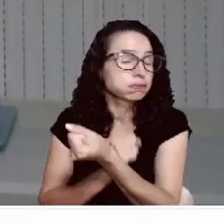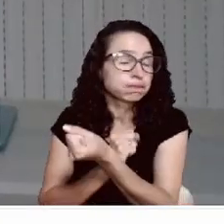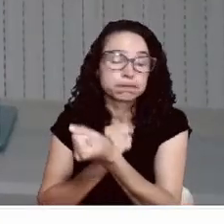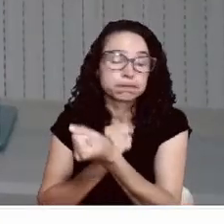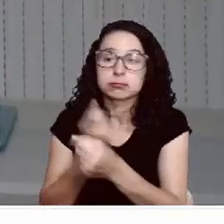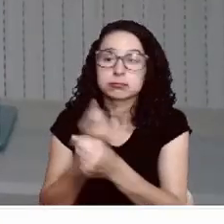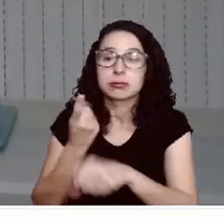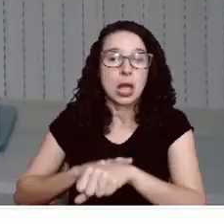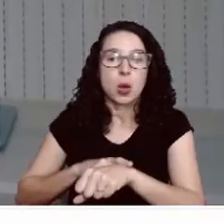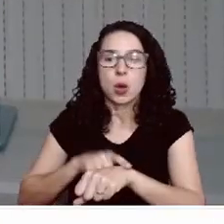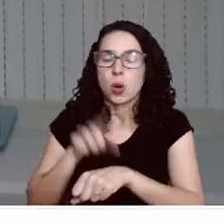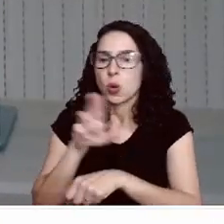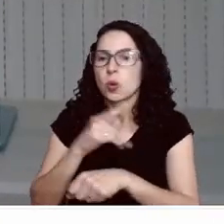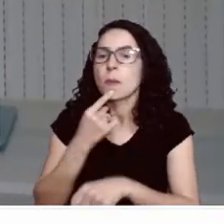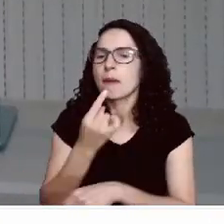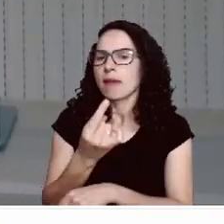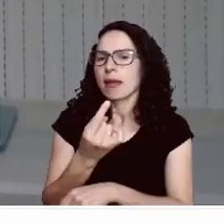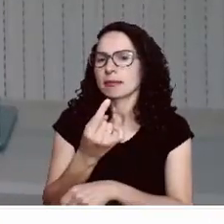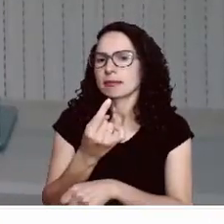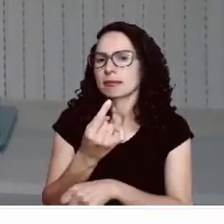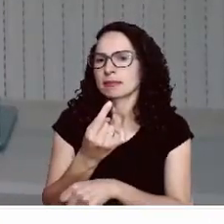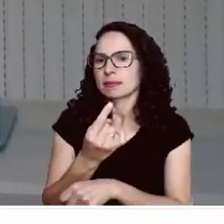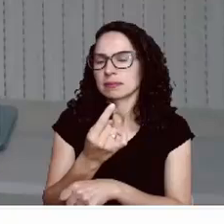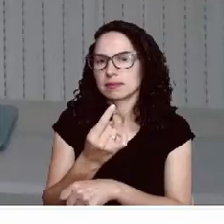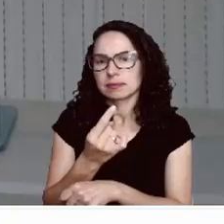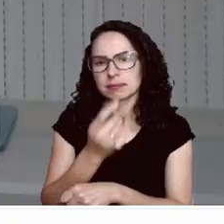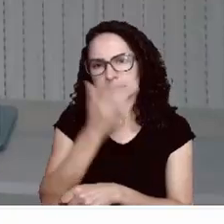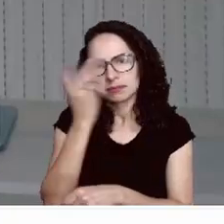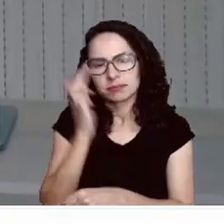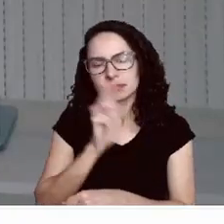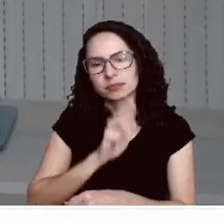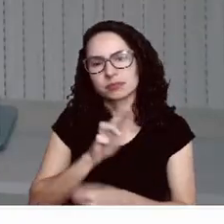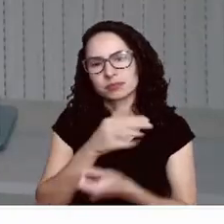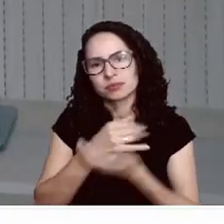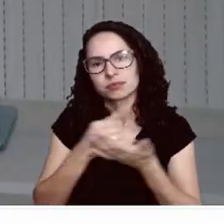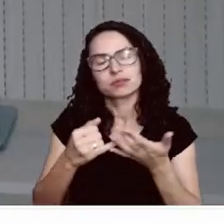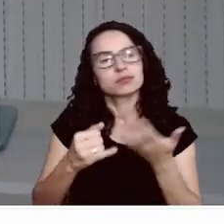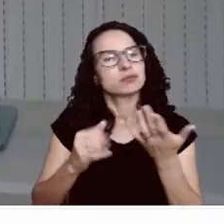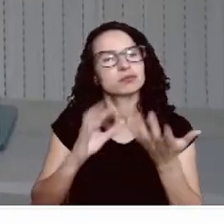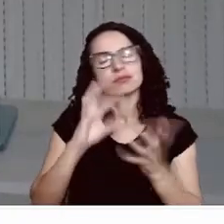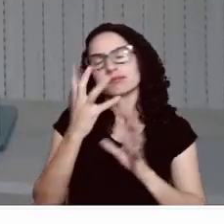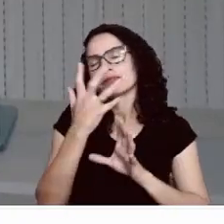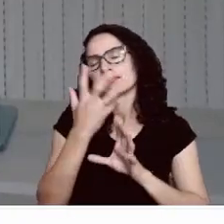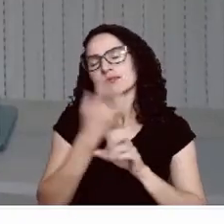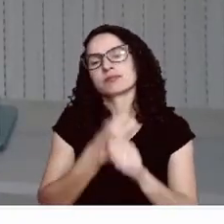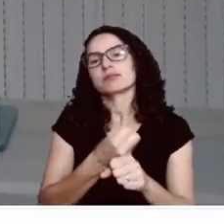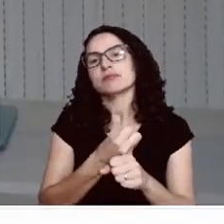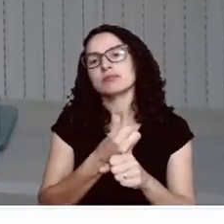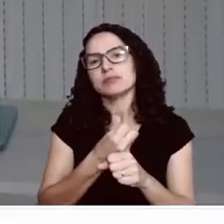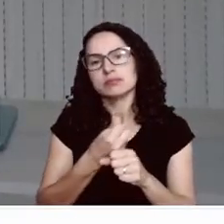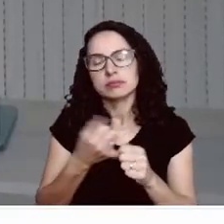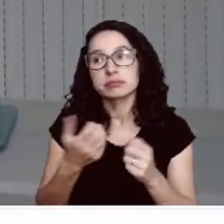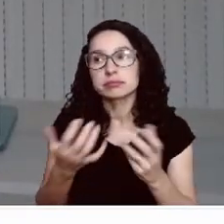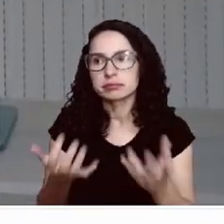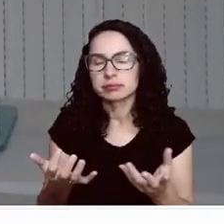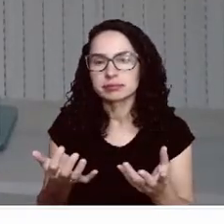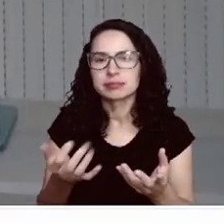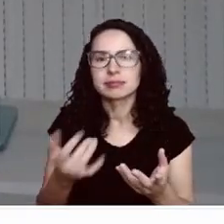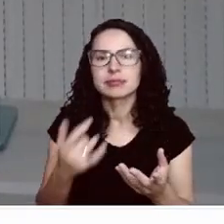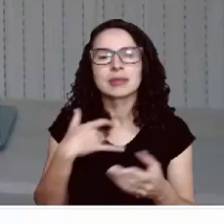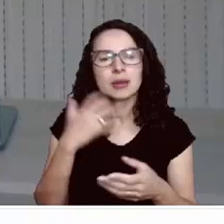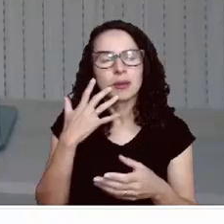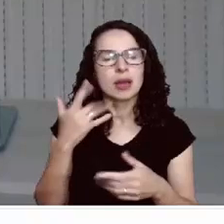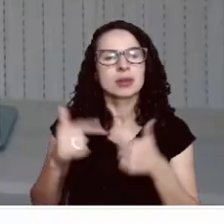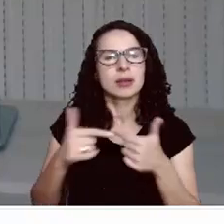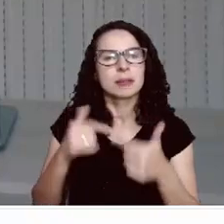casos, nas primeiras vezes que a pessoa faz uso, ela se torna dependente. Então, realmente, eu acredito que o trabalho preventivo vai fazer